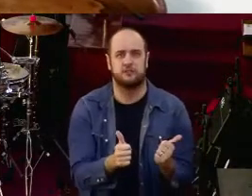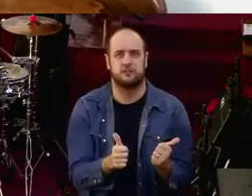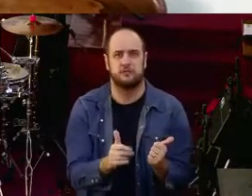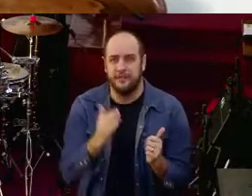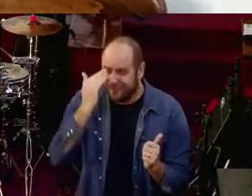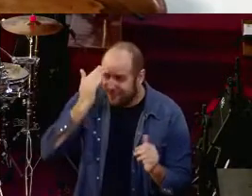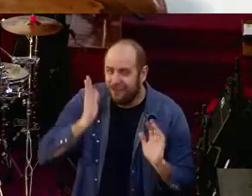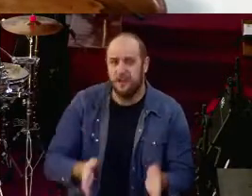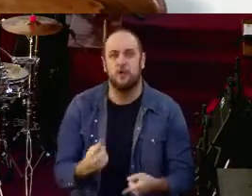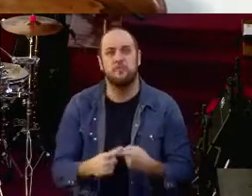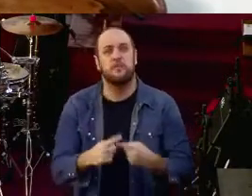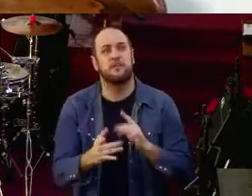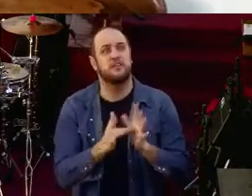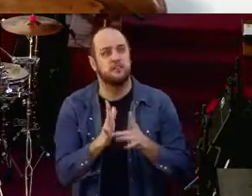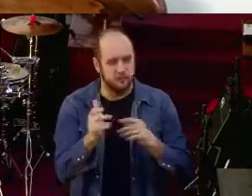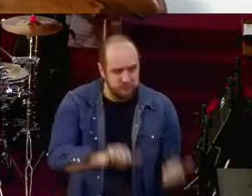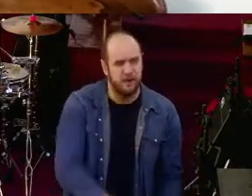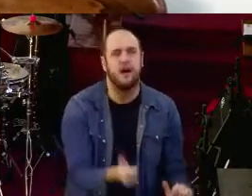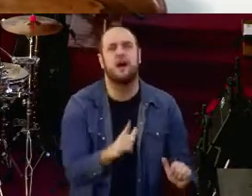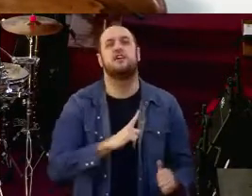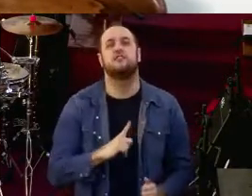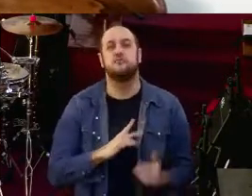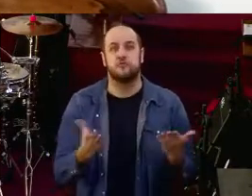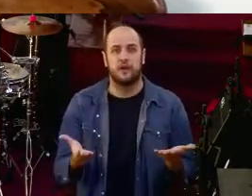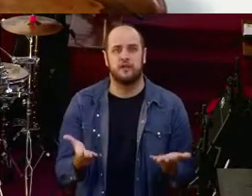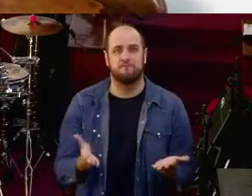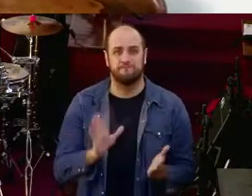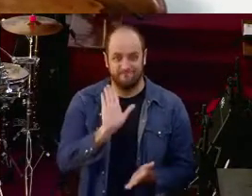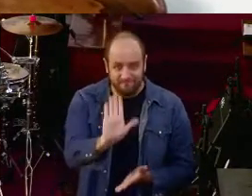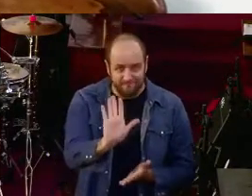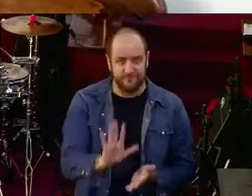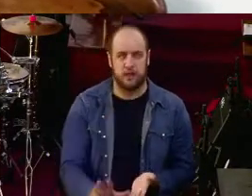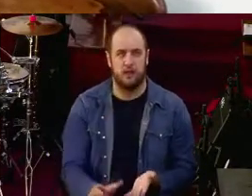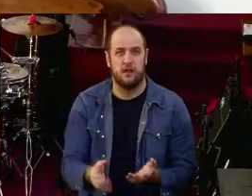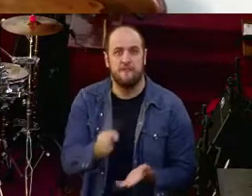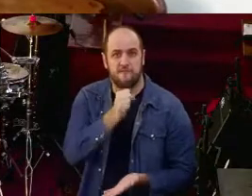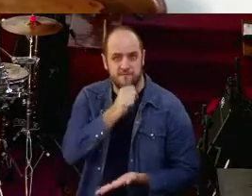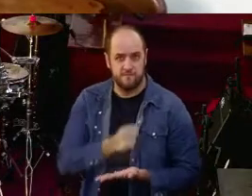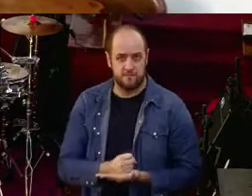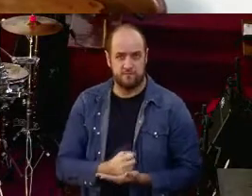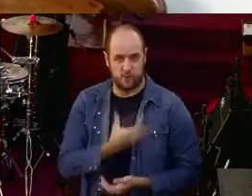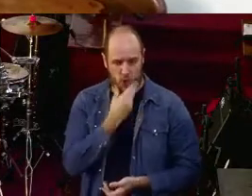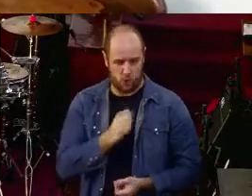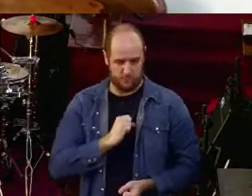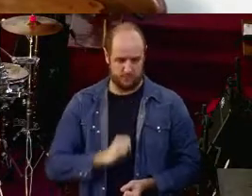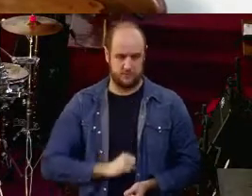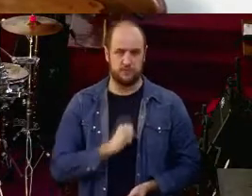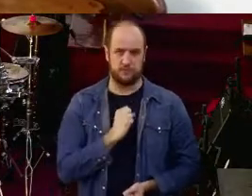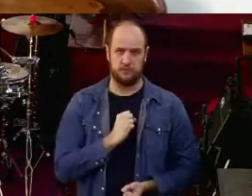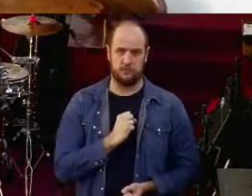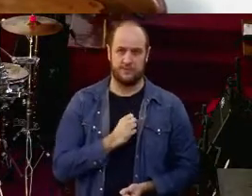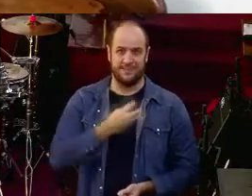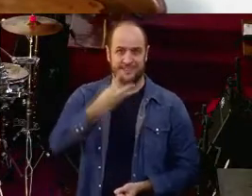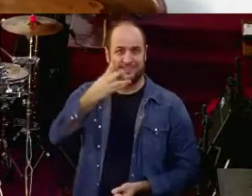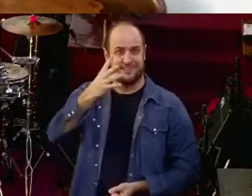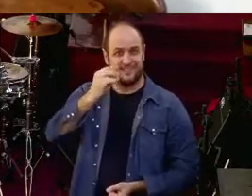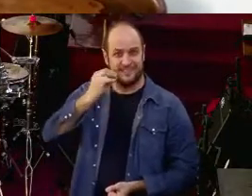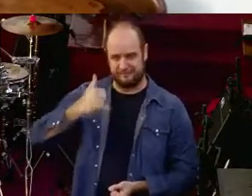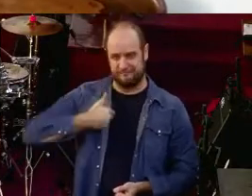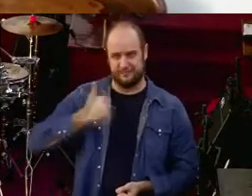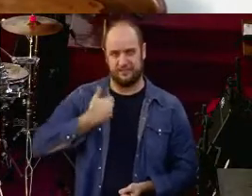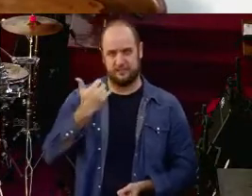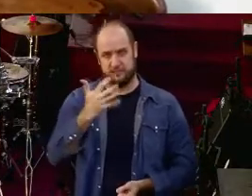batizado por João. Os sacerdotes do Antigo Testamento, quando eles chegavam à fase de 30 anos mais ou